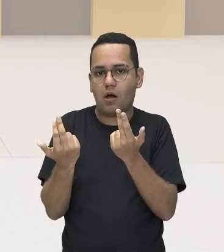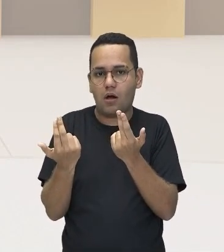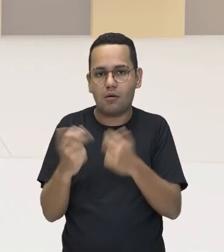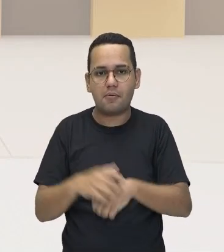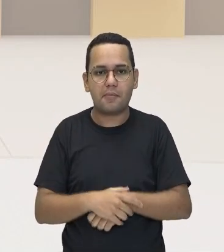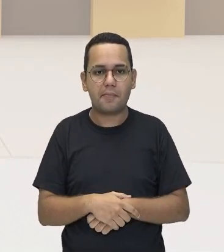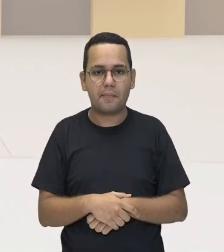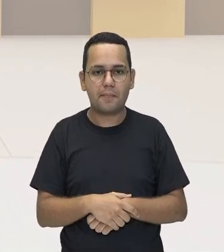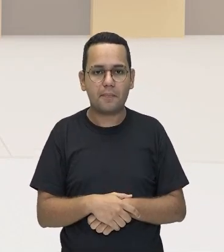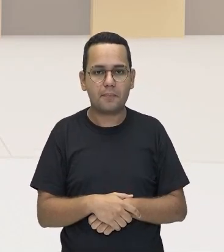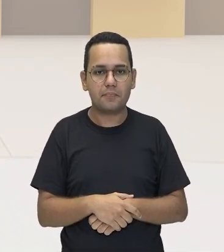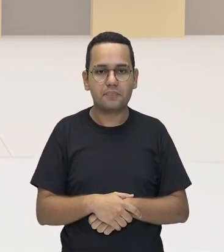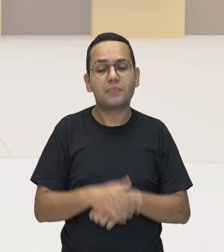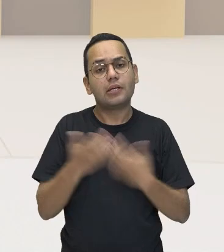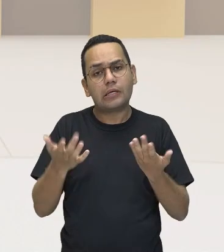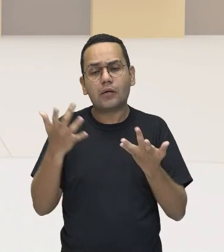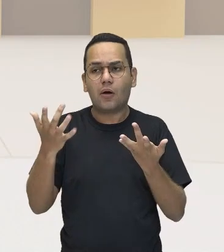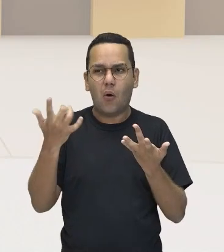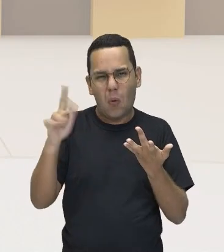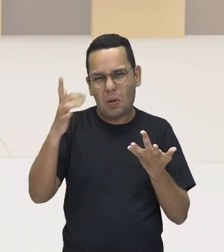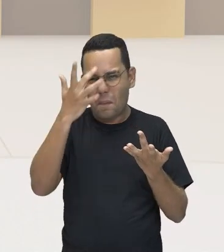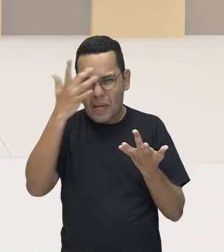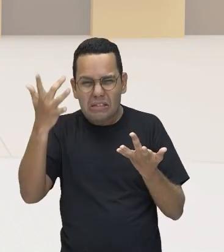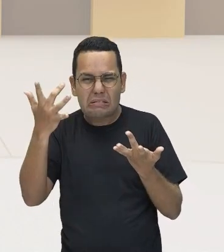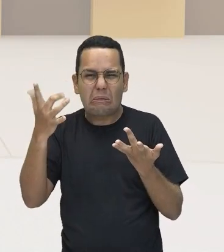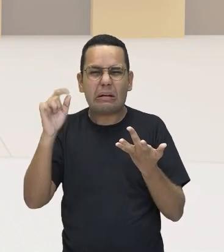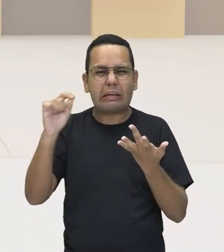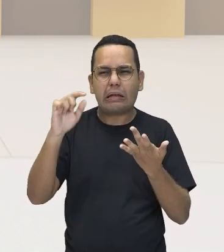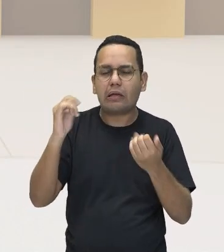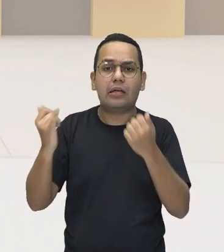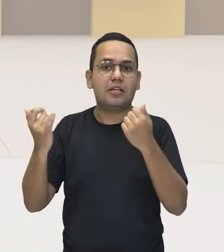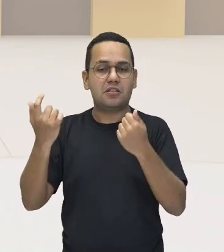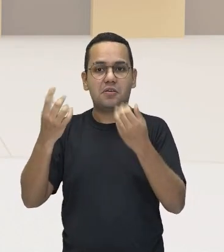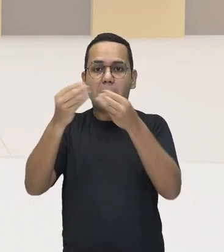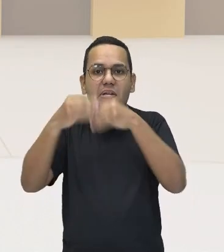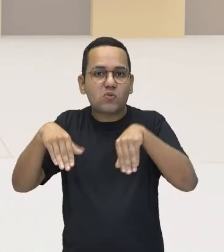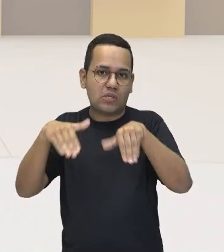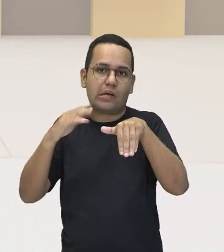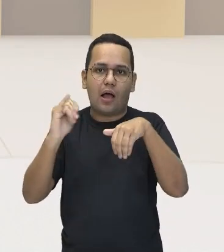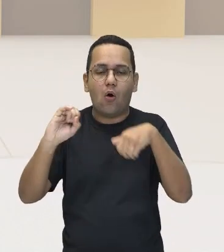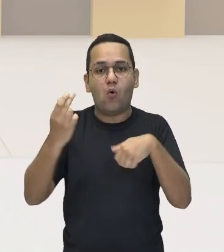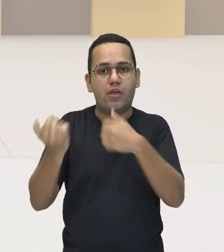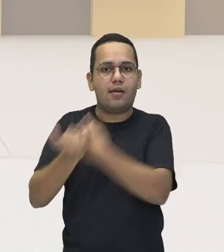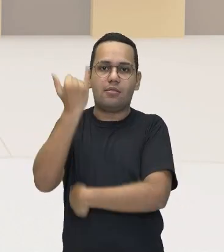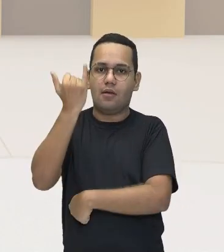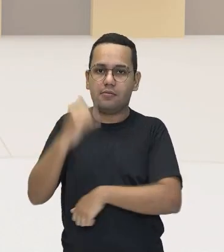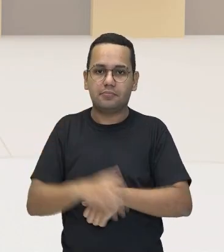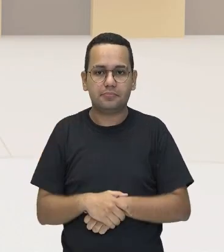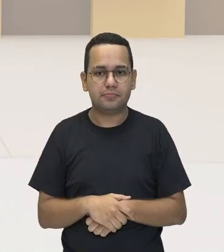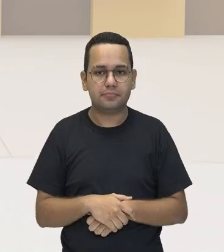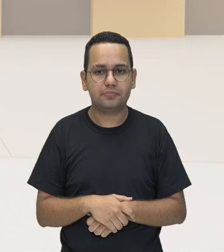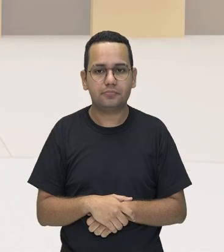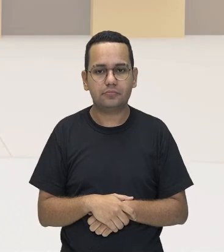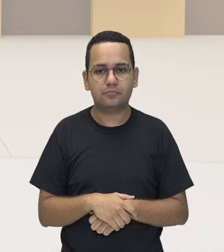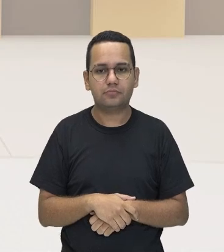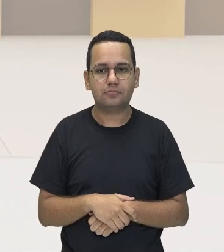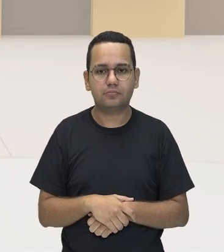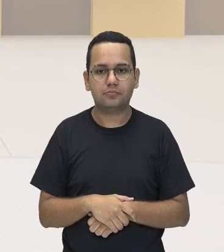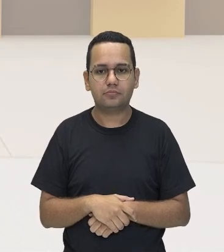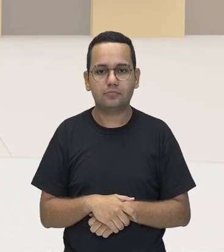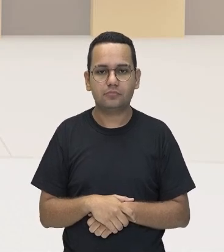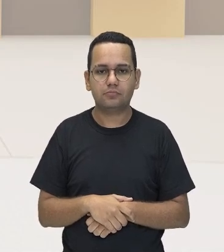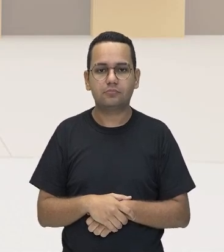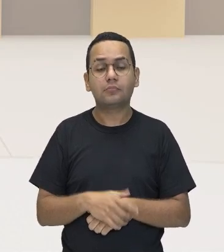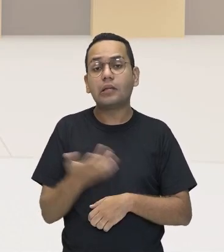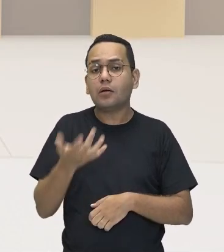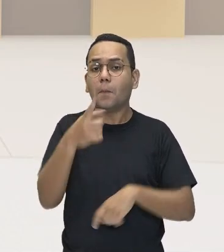perna, né? Exatamente. Tem gente que quer só passar a perna. Monitoramento e avaliação, ficar observando ali o seu produto, se ele está ok, se as